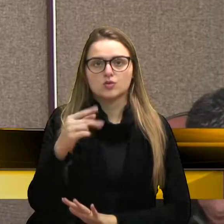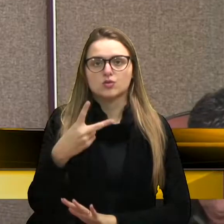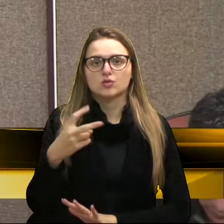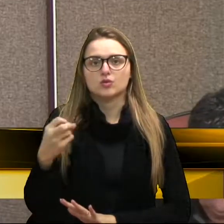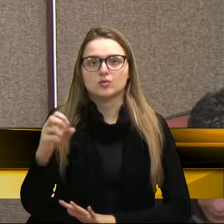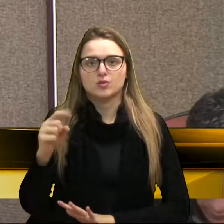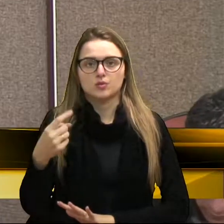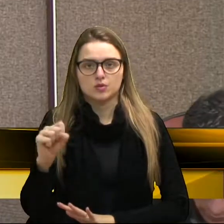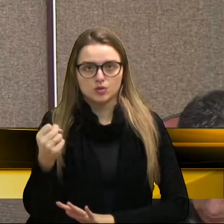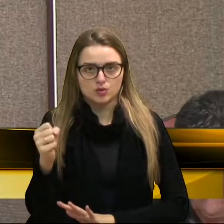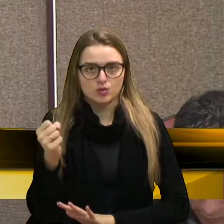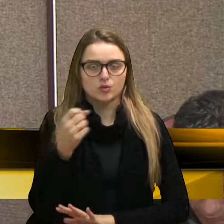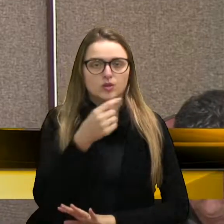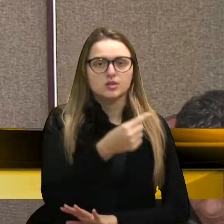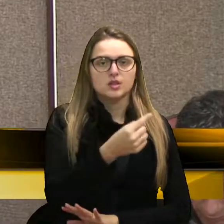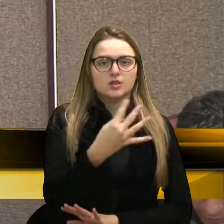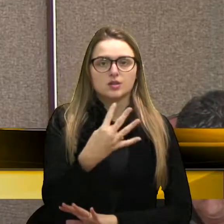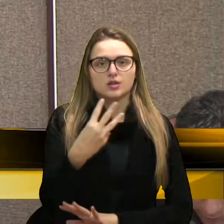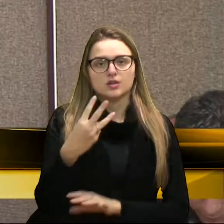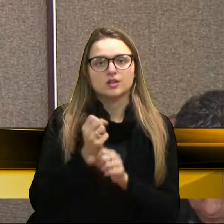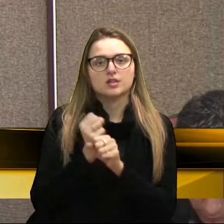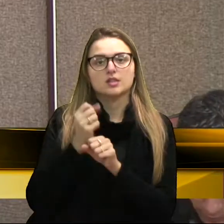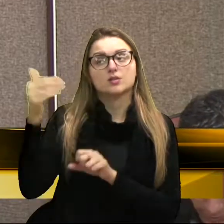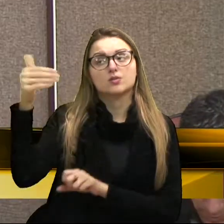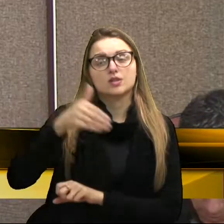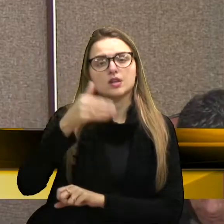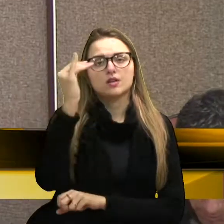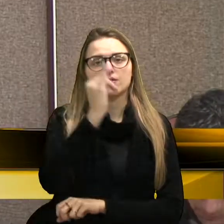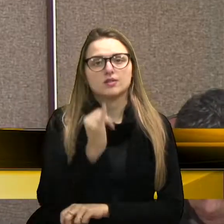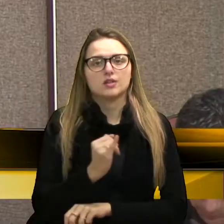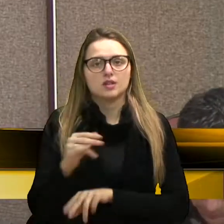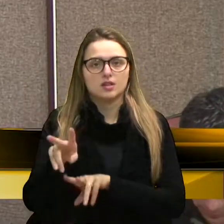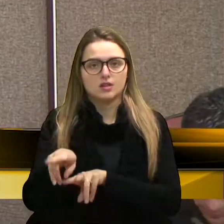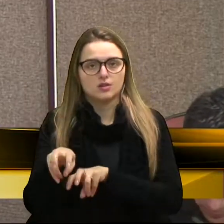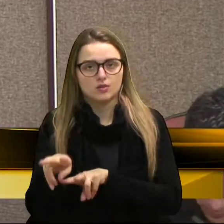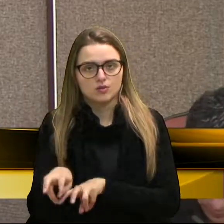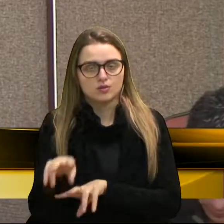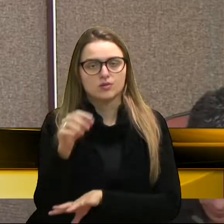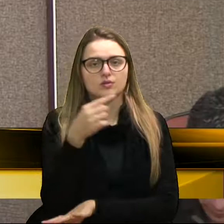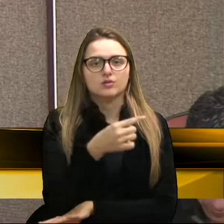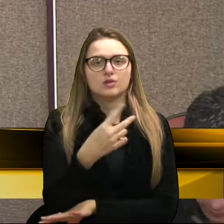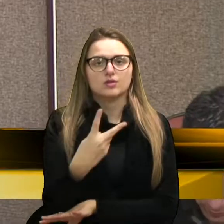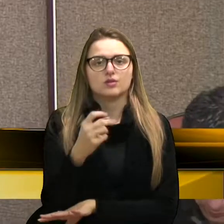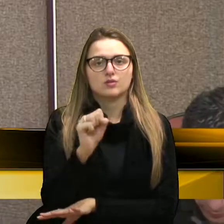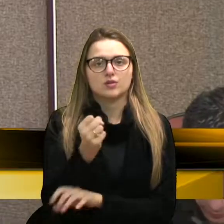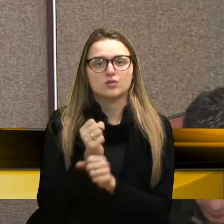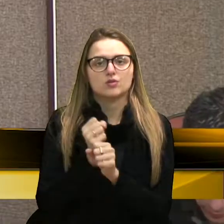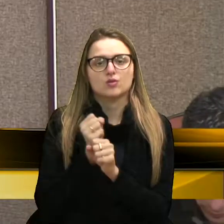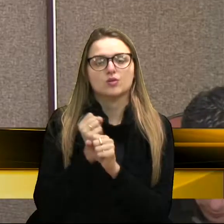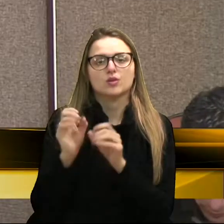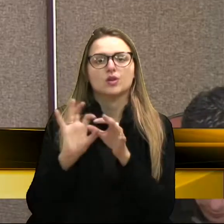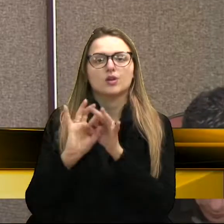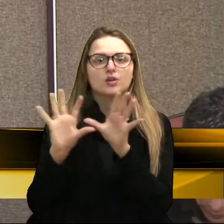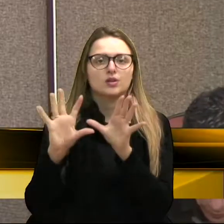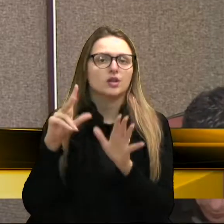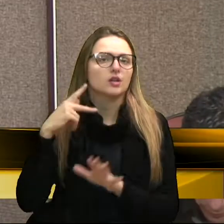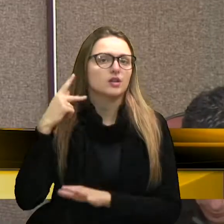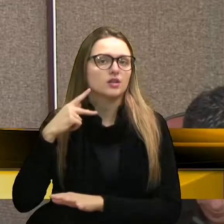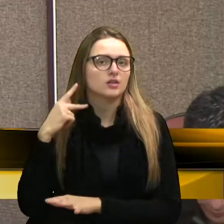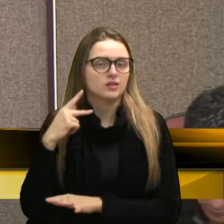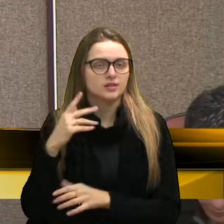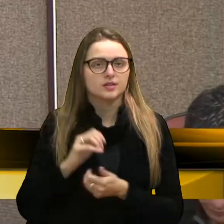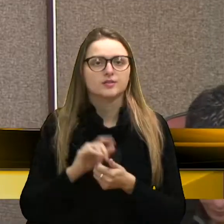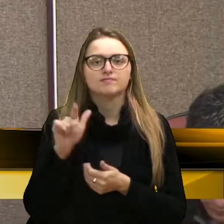2018, 143 anos da colonização e 128 anos da emancipação